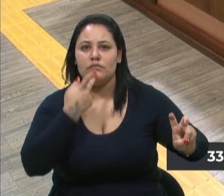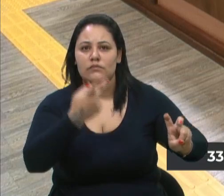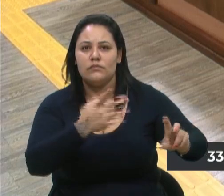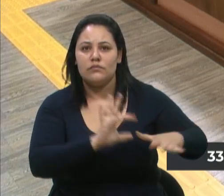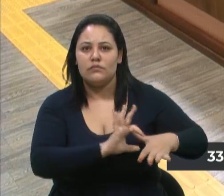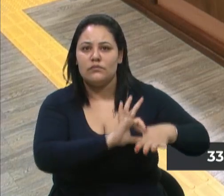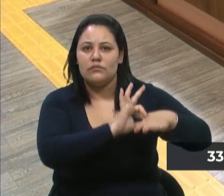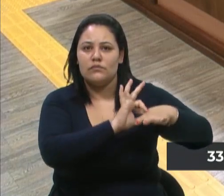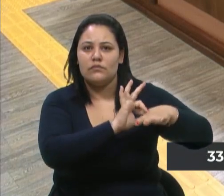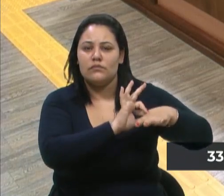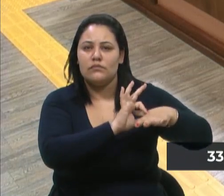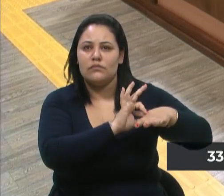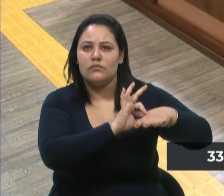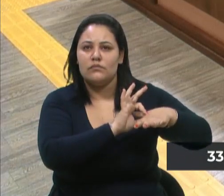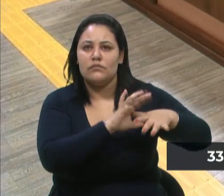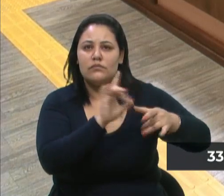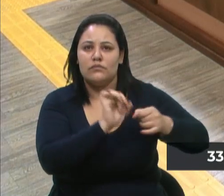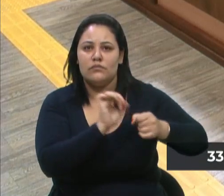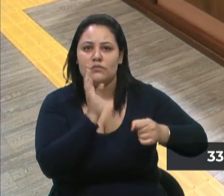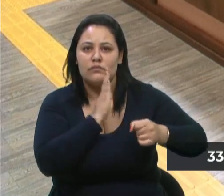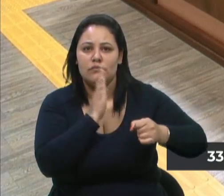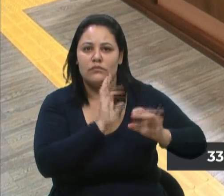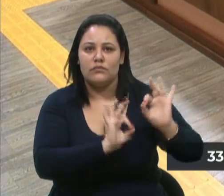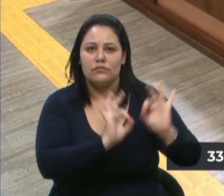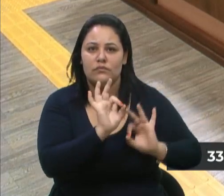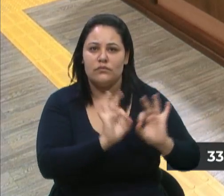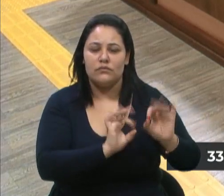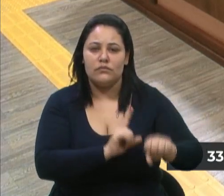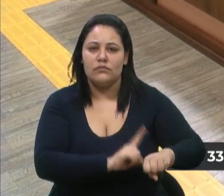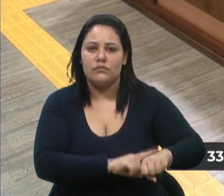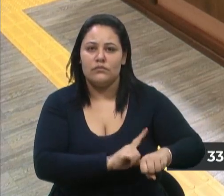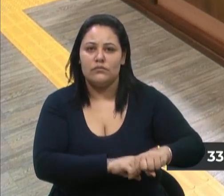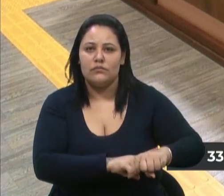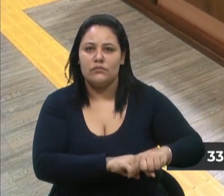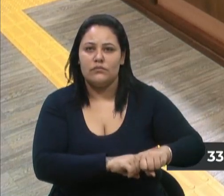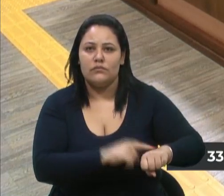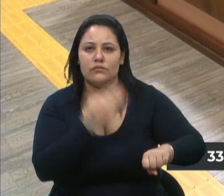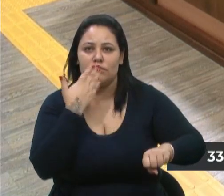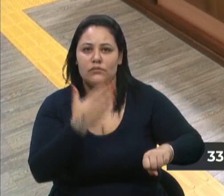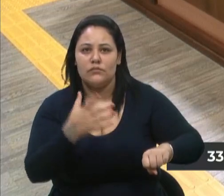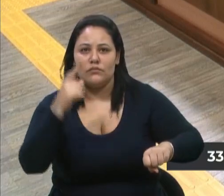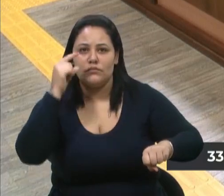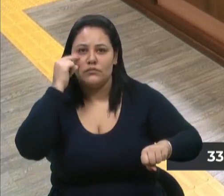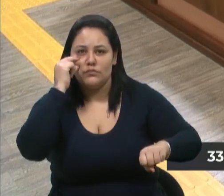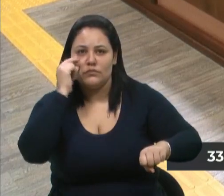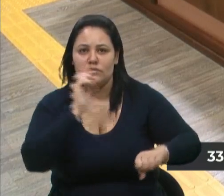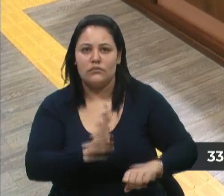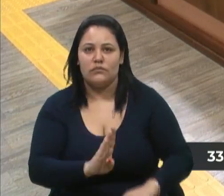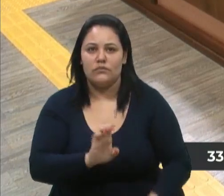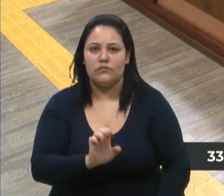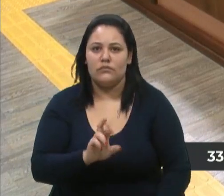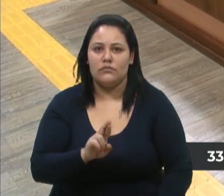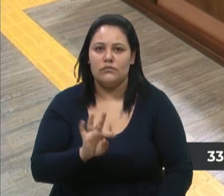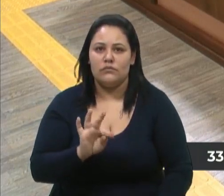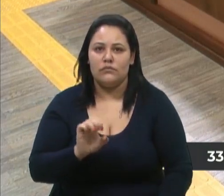faça imediato para nós organizarmos o tempo e eu solicitar a presença do Bertotto aqui.